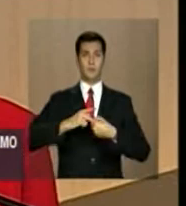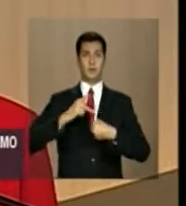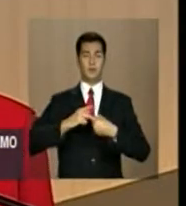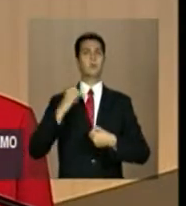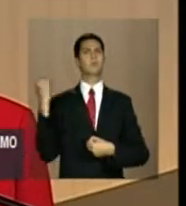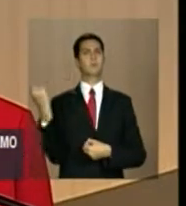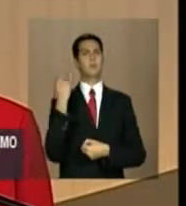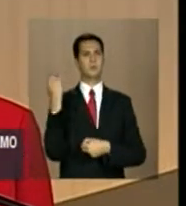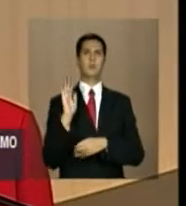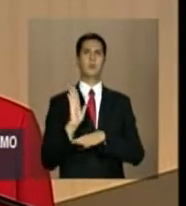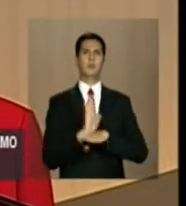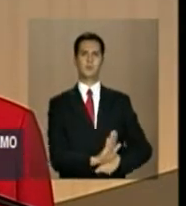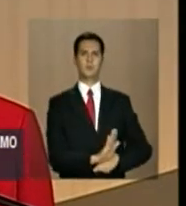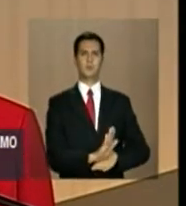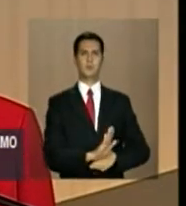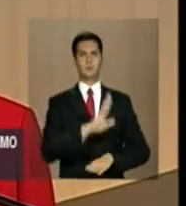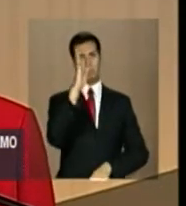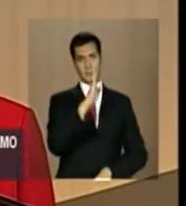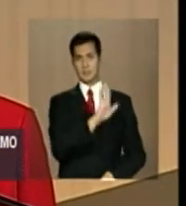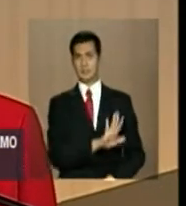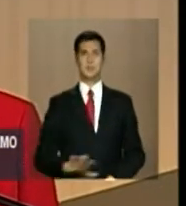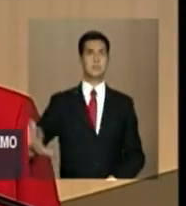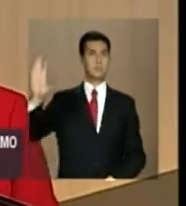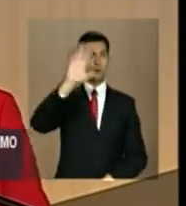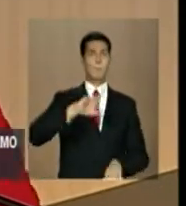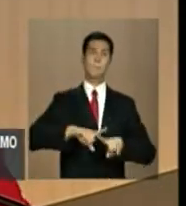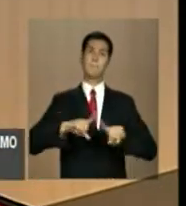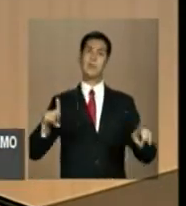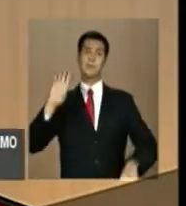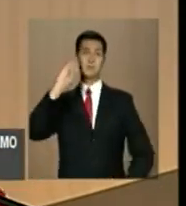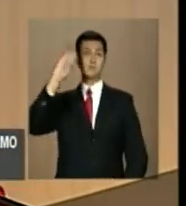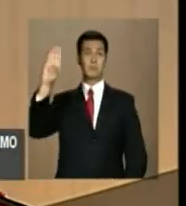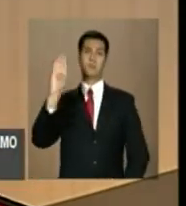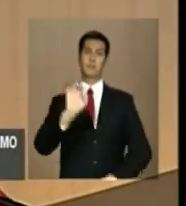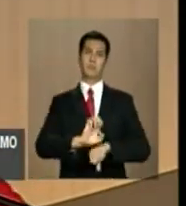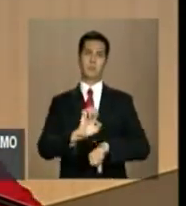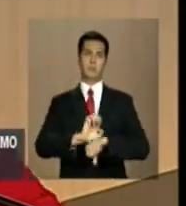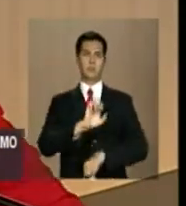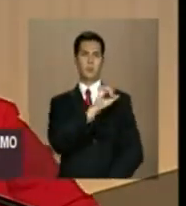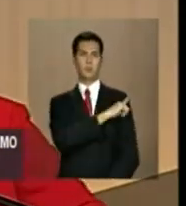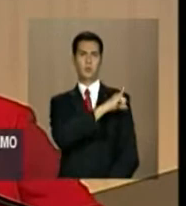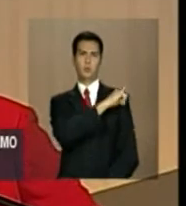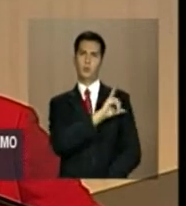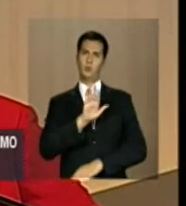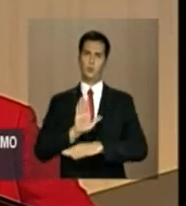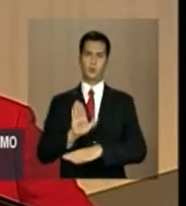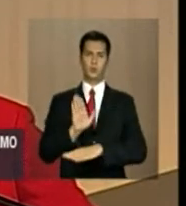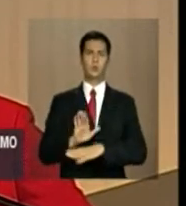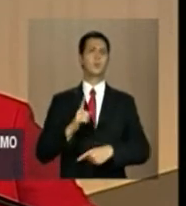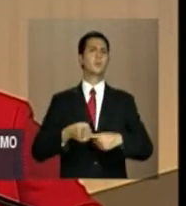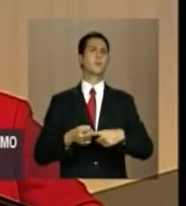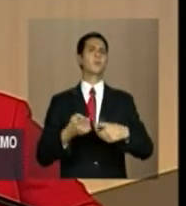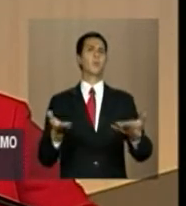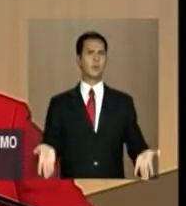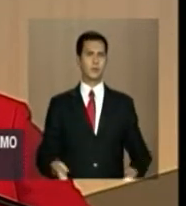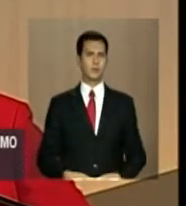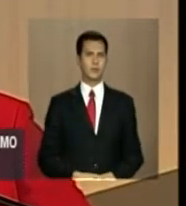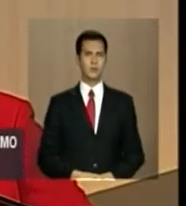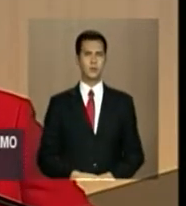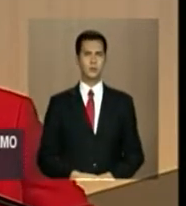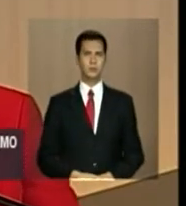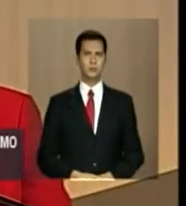ela é muito importante para o Rio de Janeiro. Por que que ela é importante para o Rio de Janeiro e para o Brasil? É